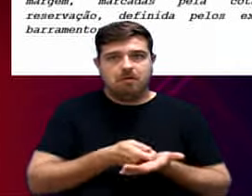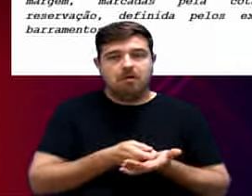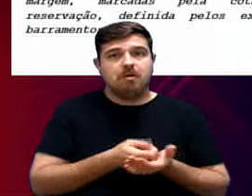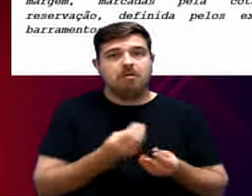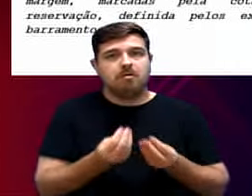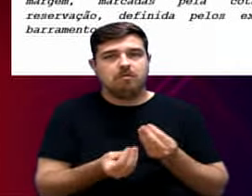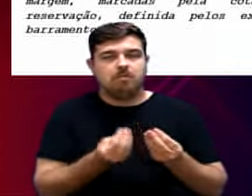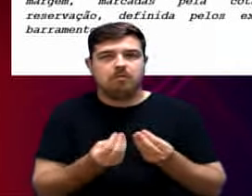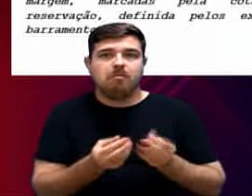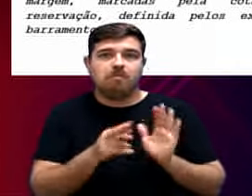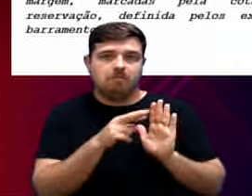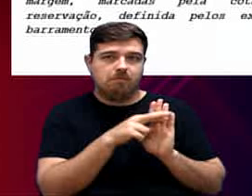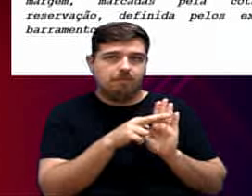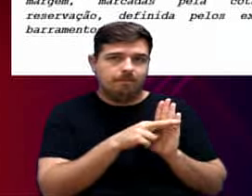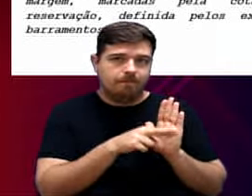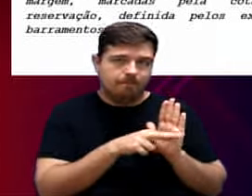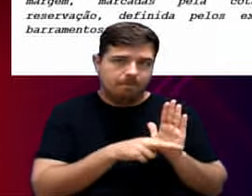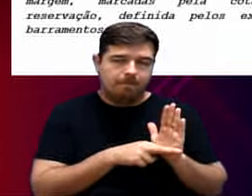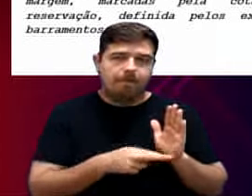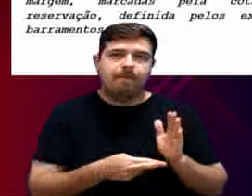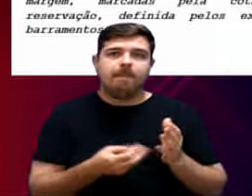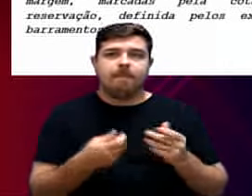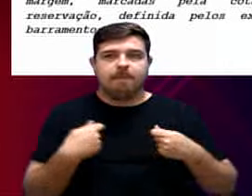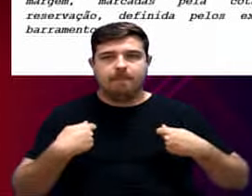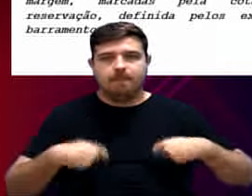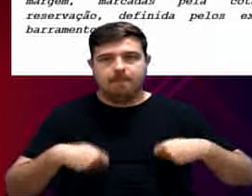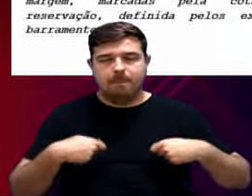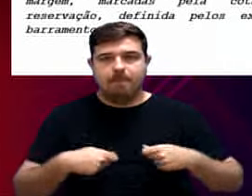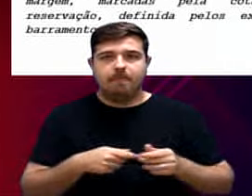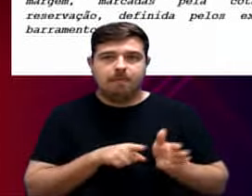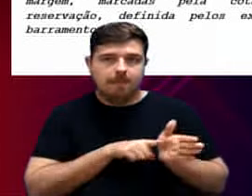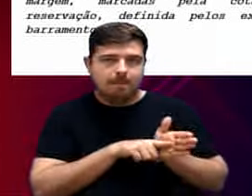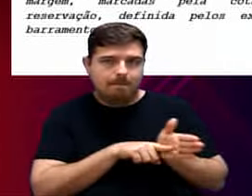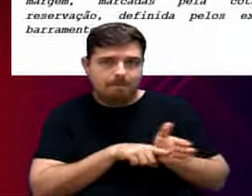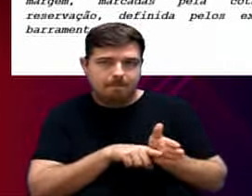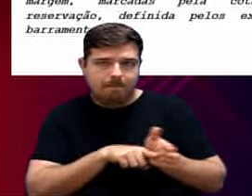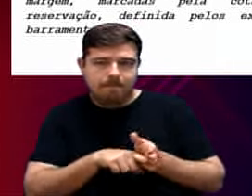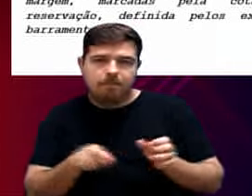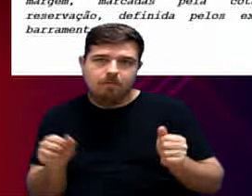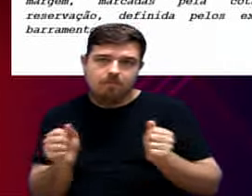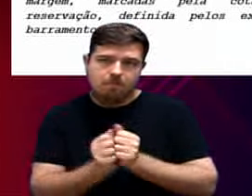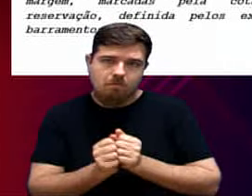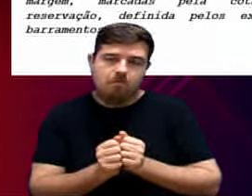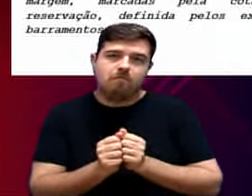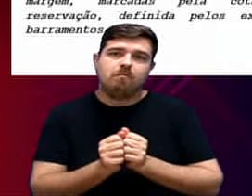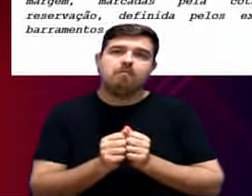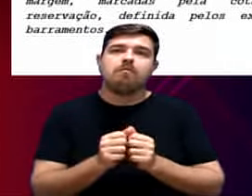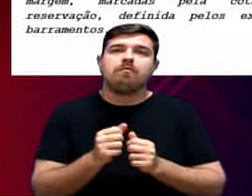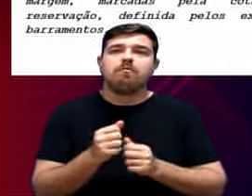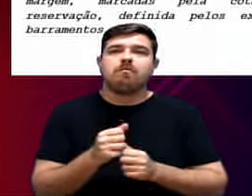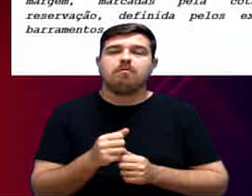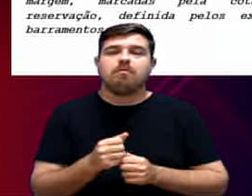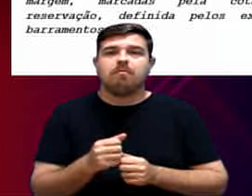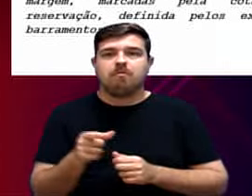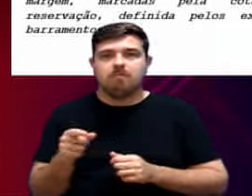seu do do seu projeto de ocupação submetido à análise a licenciamento junto ao órgão ambiental